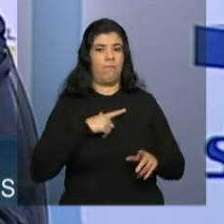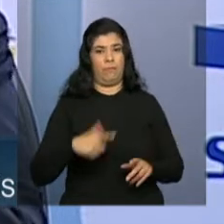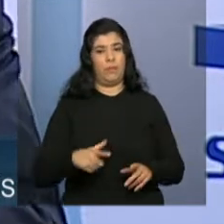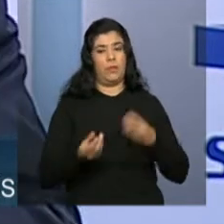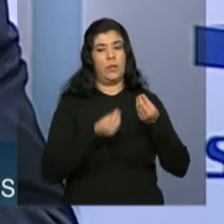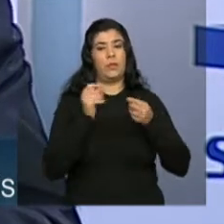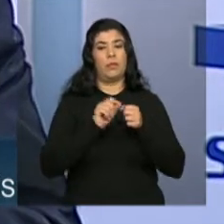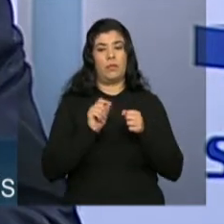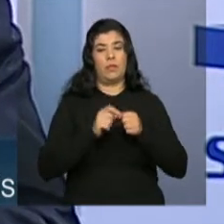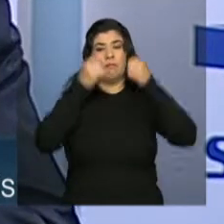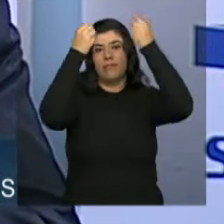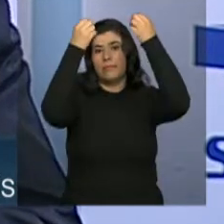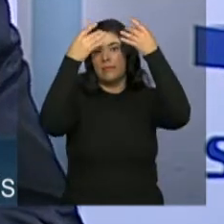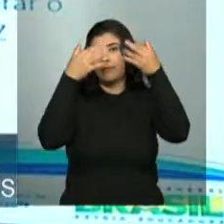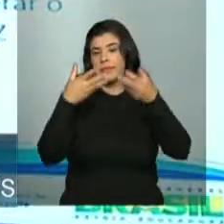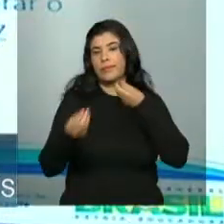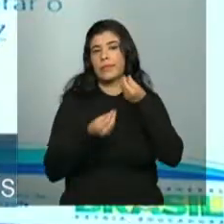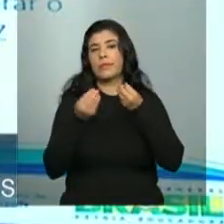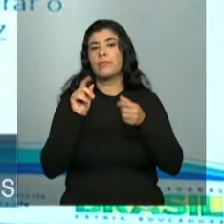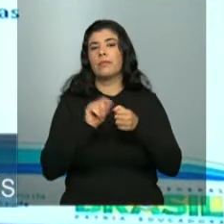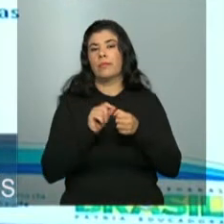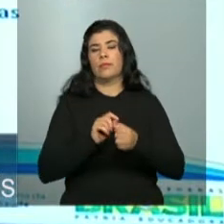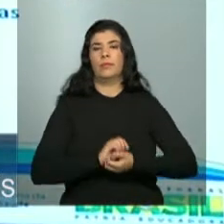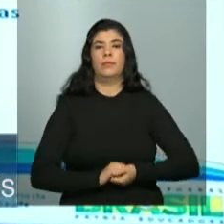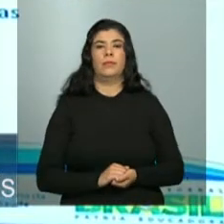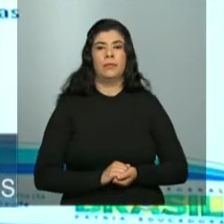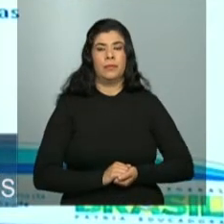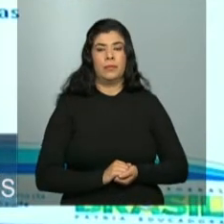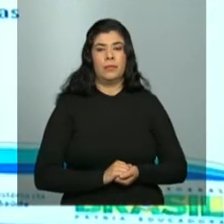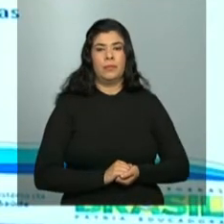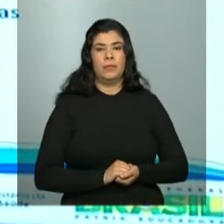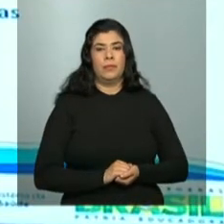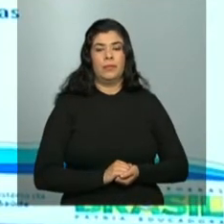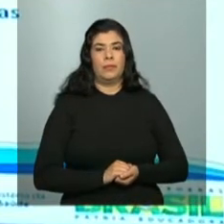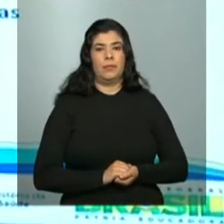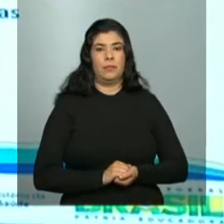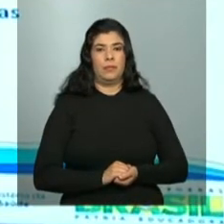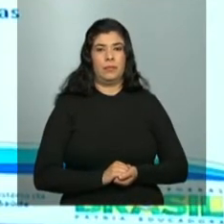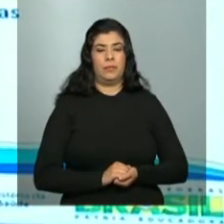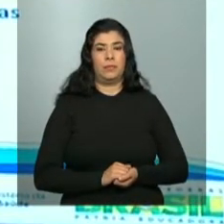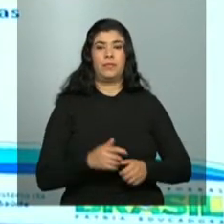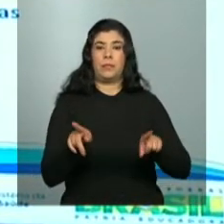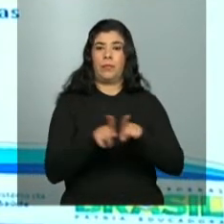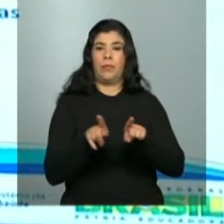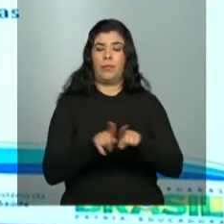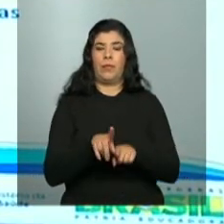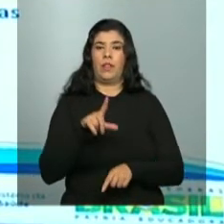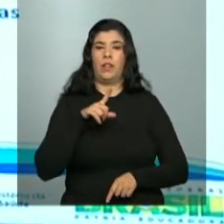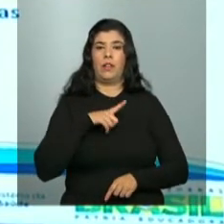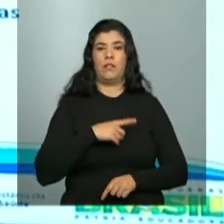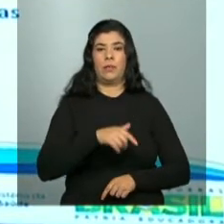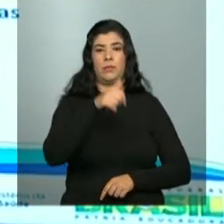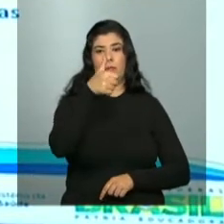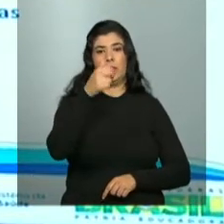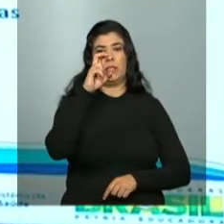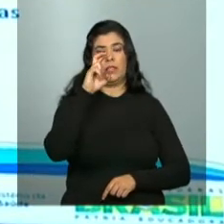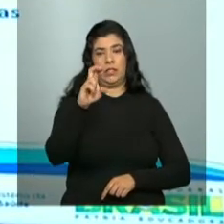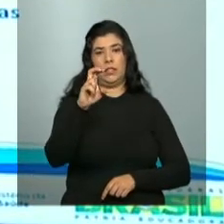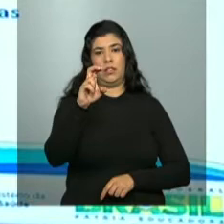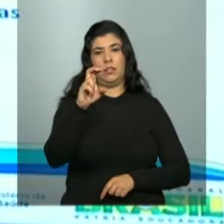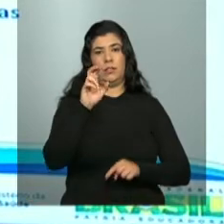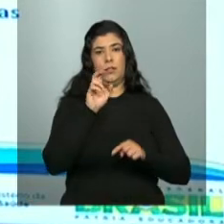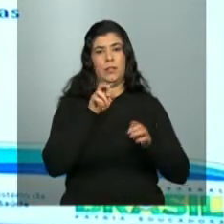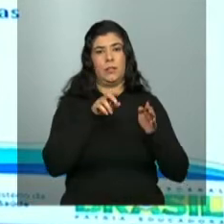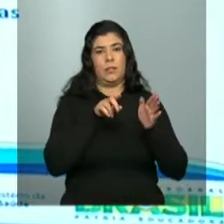Então a gente vai detalhadamente mostrar isso pode passar bom nós temos 15 e contribuições para consulta pública